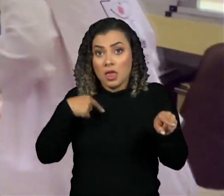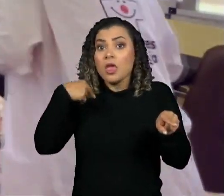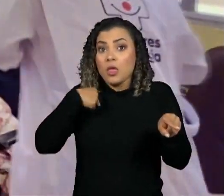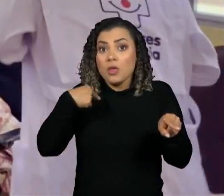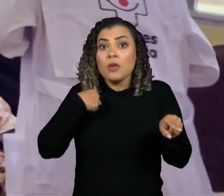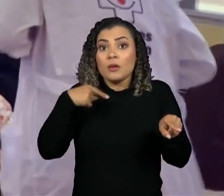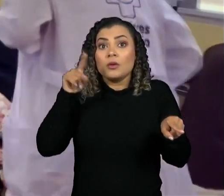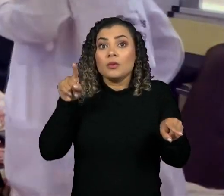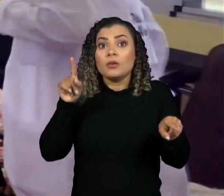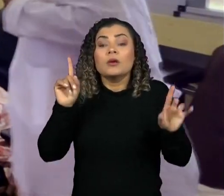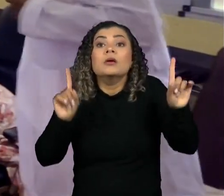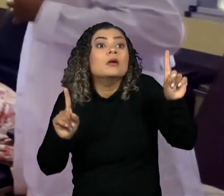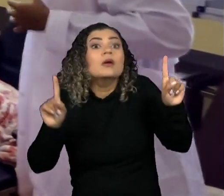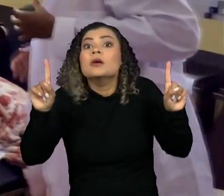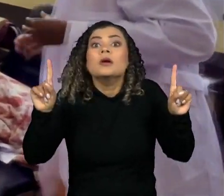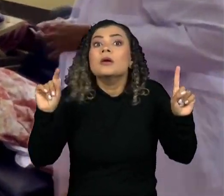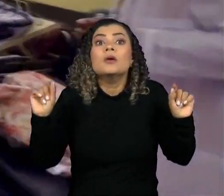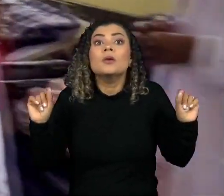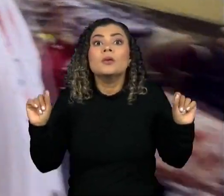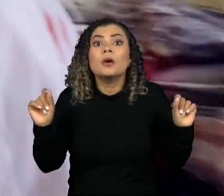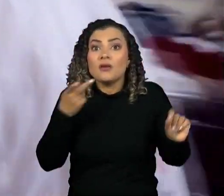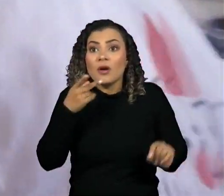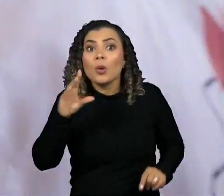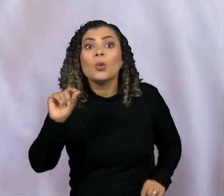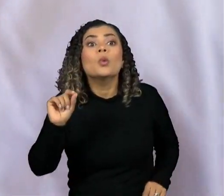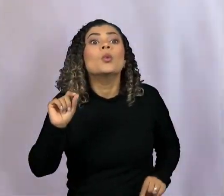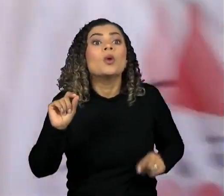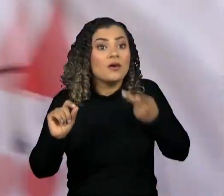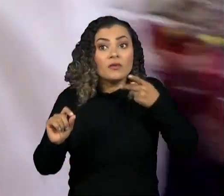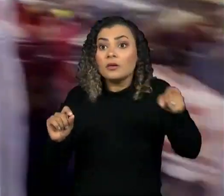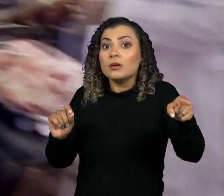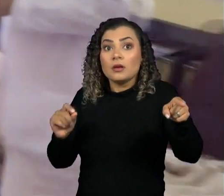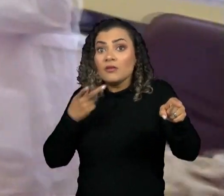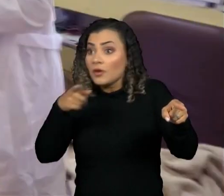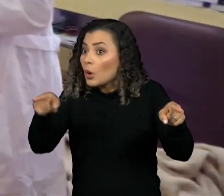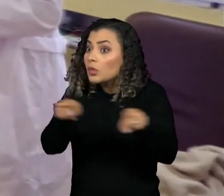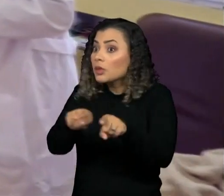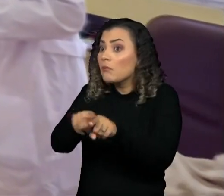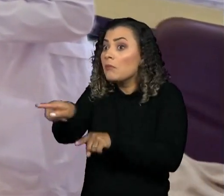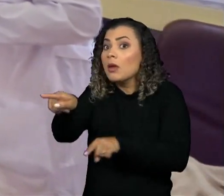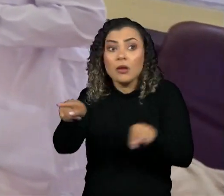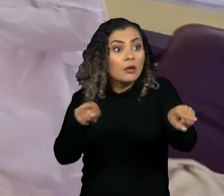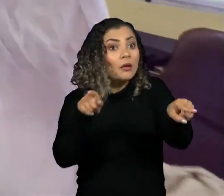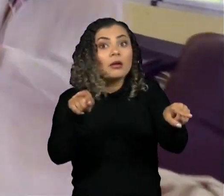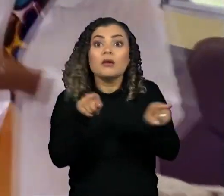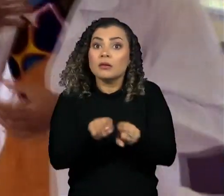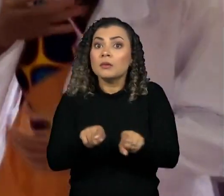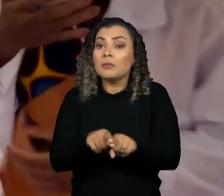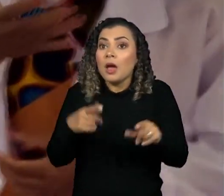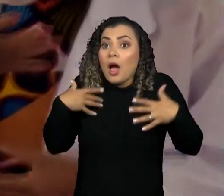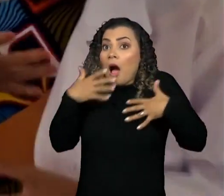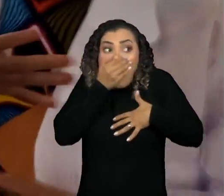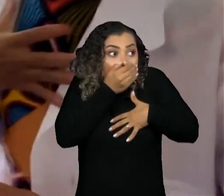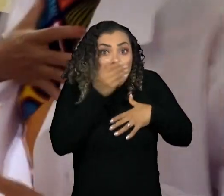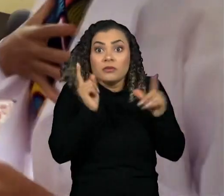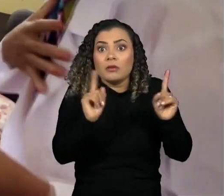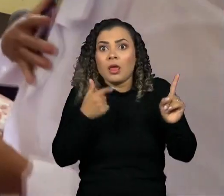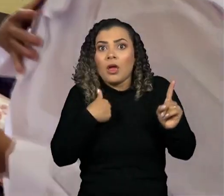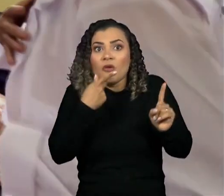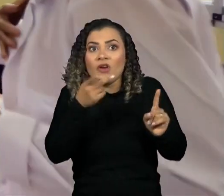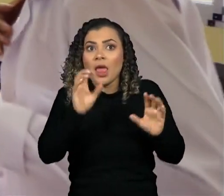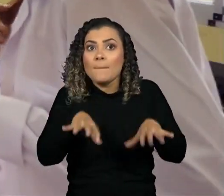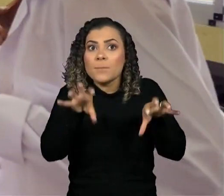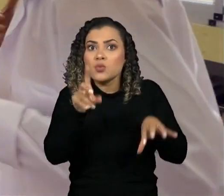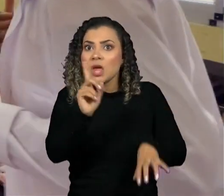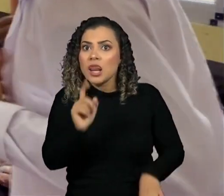Não pode falar bunda. Ele falou bunda, você falou bunda. Falei na bunda. Ele falou o quê? Não, não falei bunda não. Quem